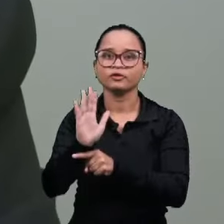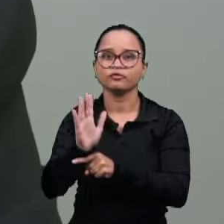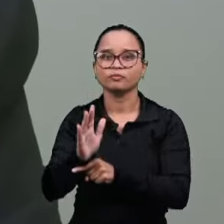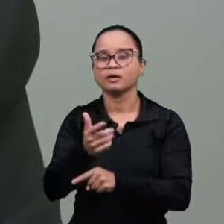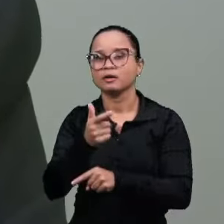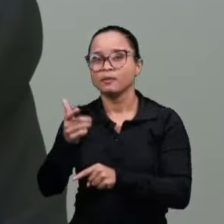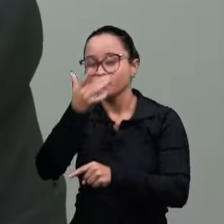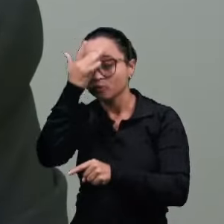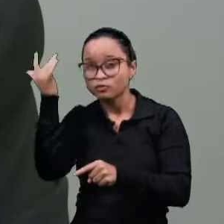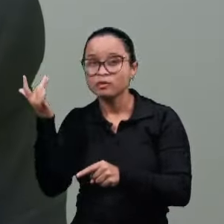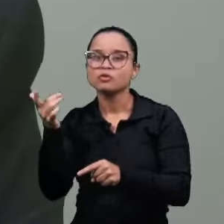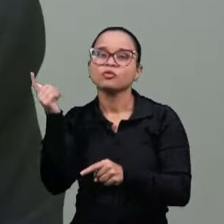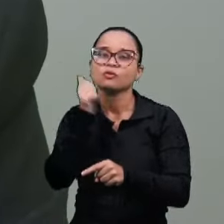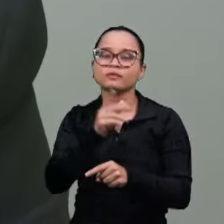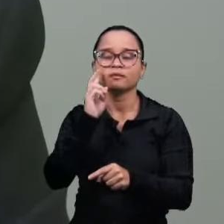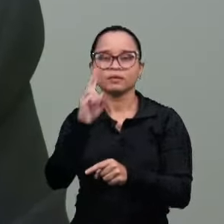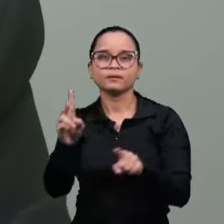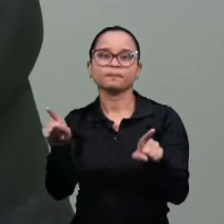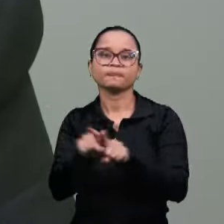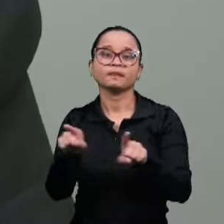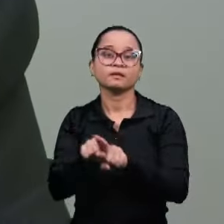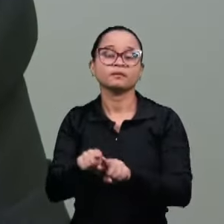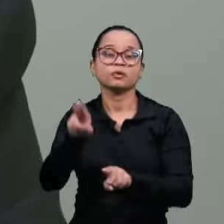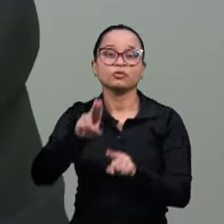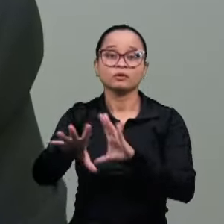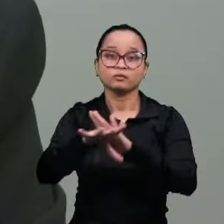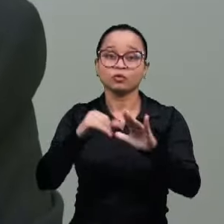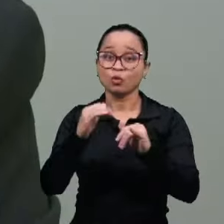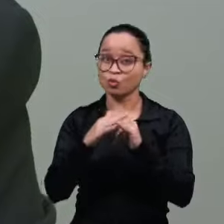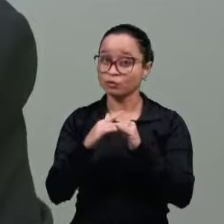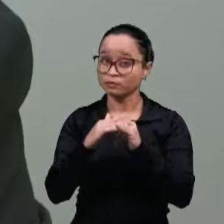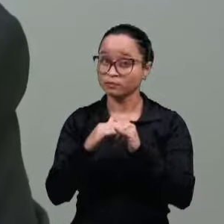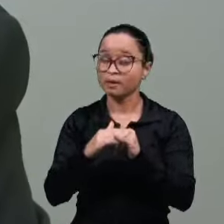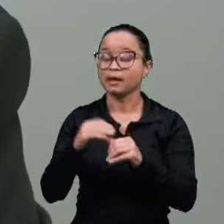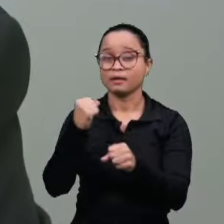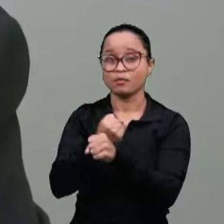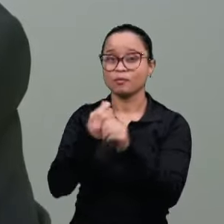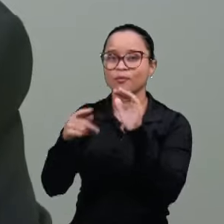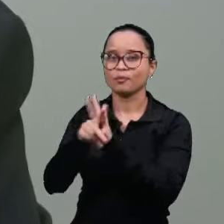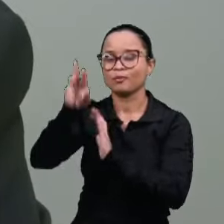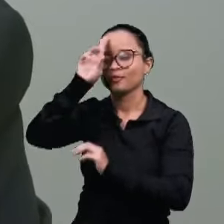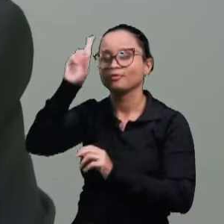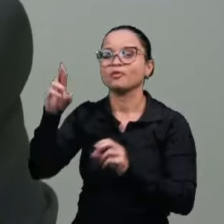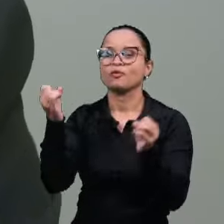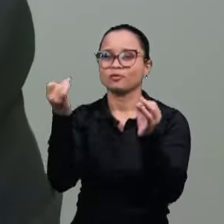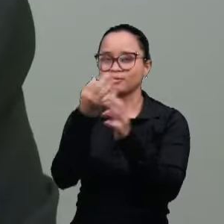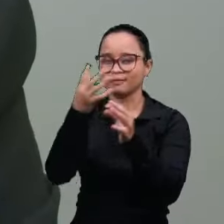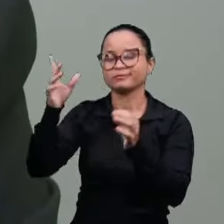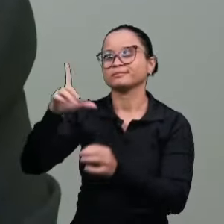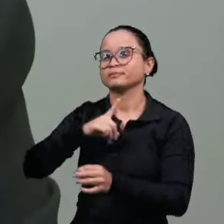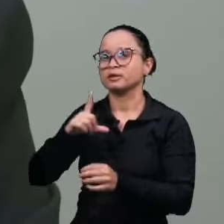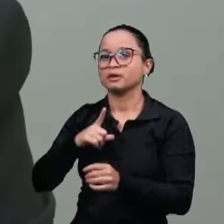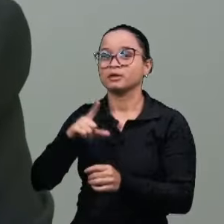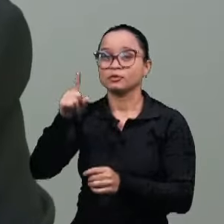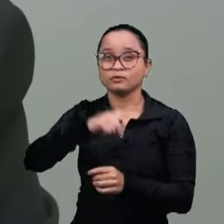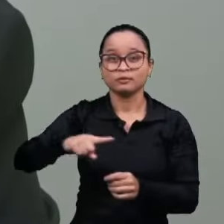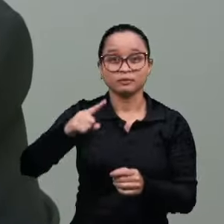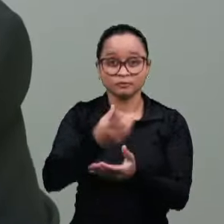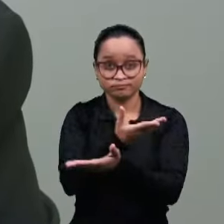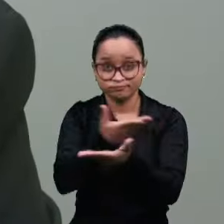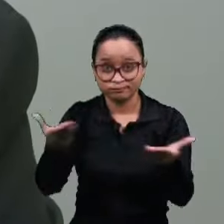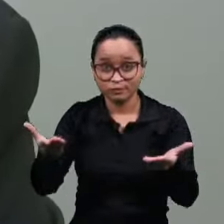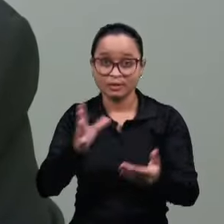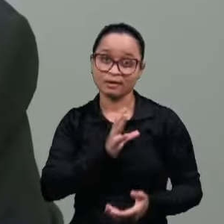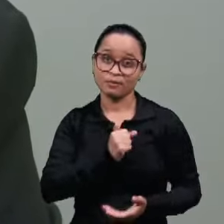pela plataforma do YouTube e a obra do Senhor seja glorificada. Nós desejamos a todos, queridos, amados